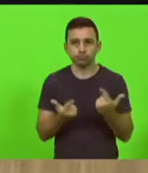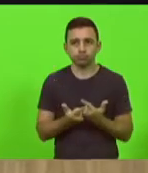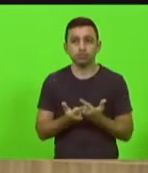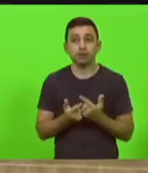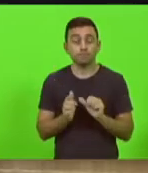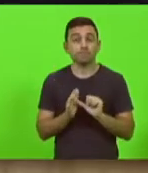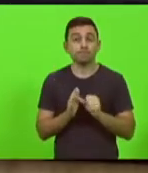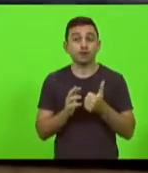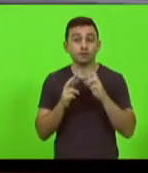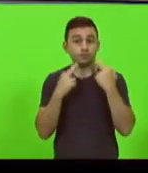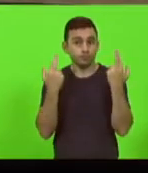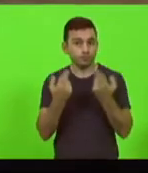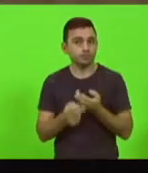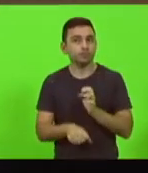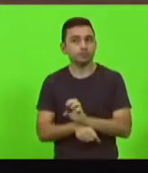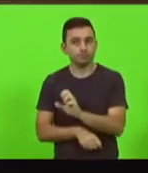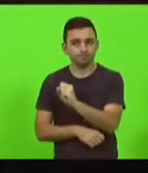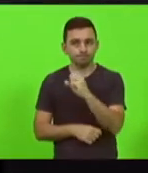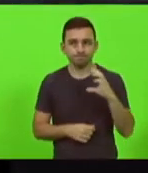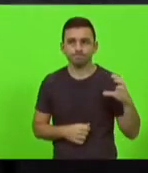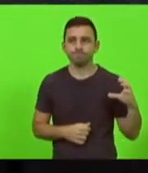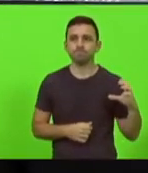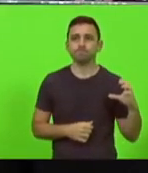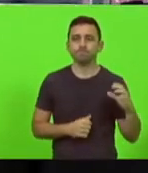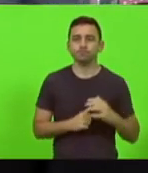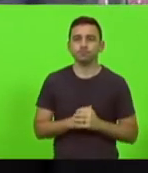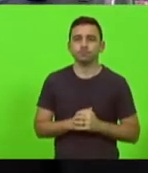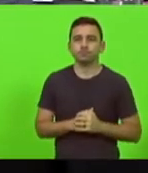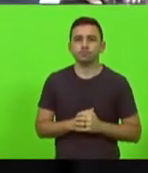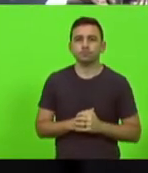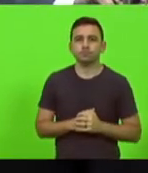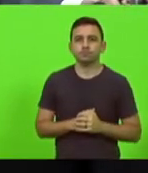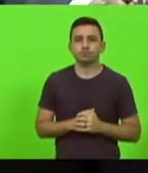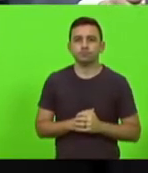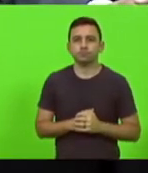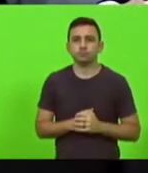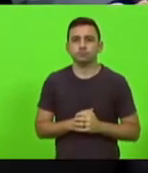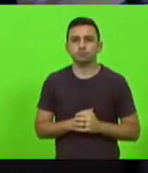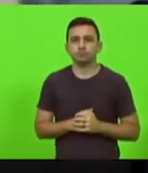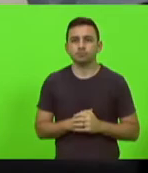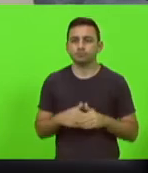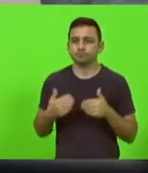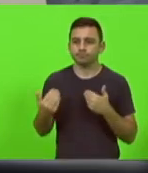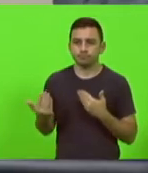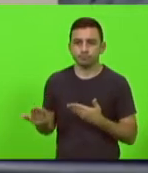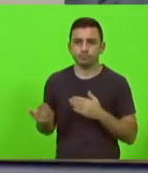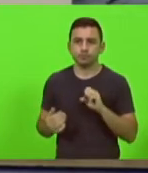primeira-dama do Estado de Santa Catarina, dona Késsia Martins da Silva.